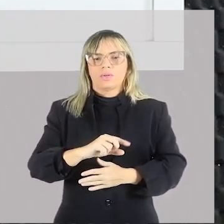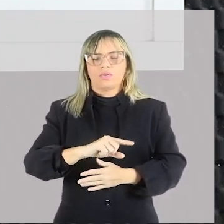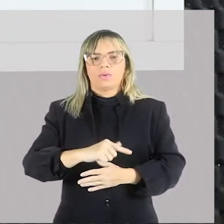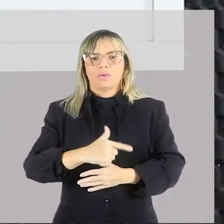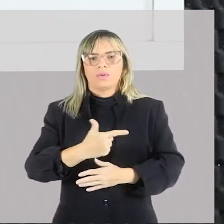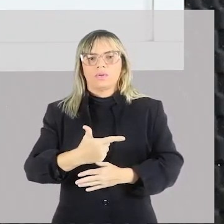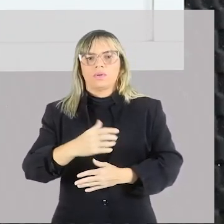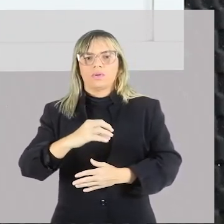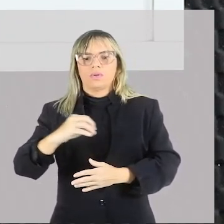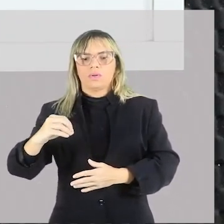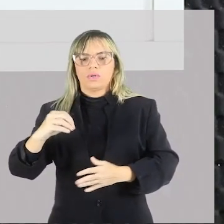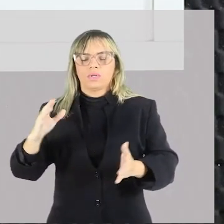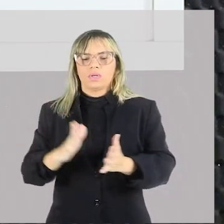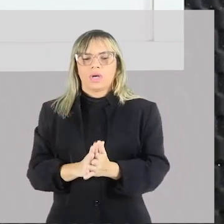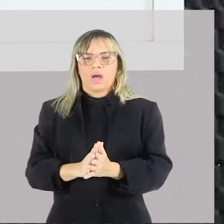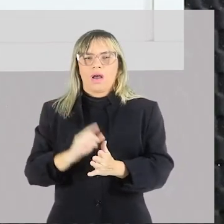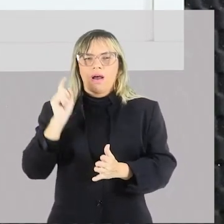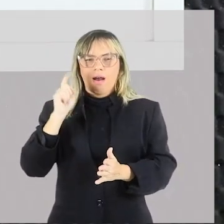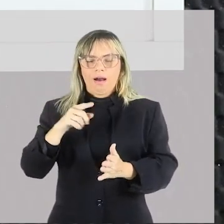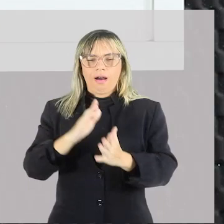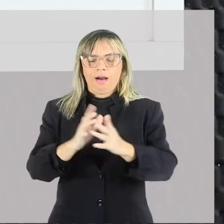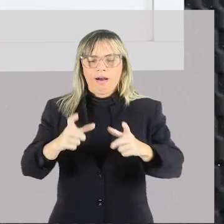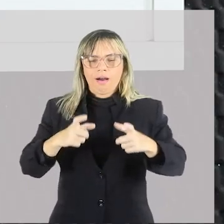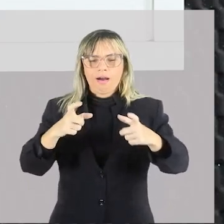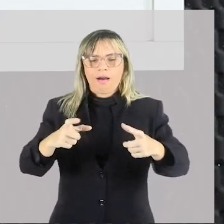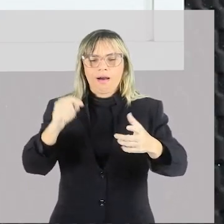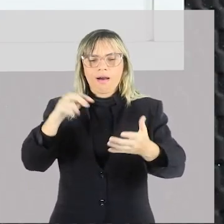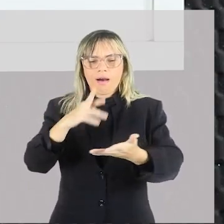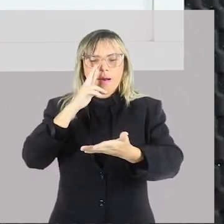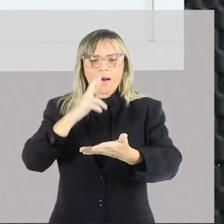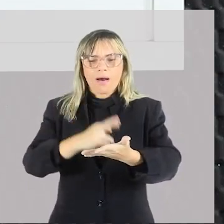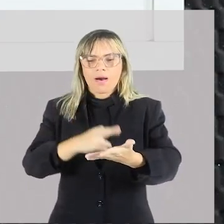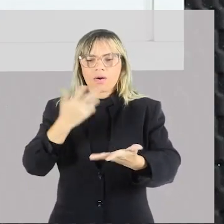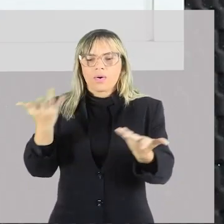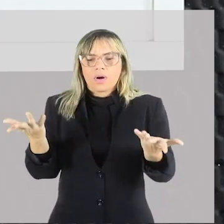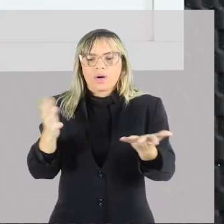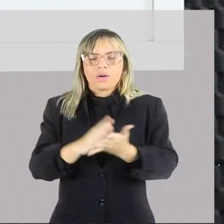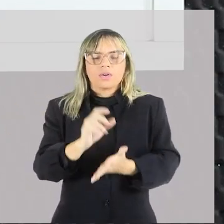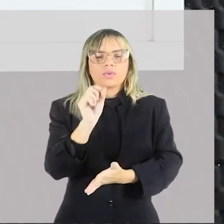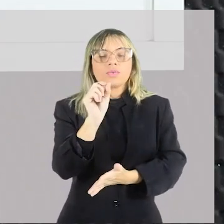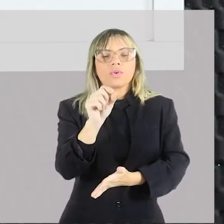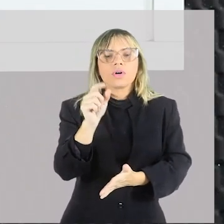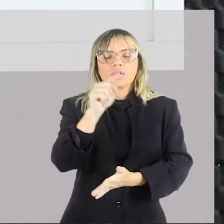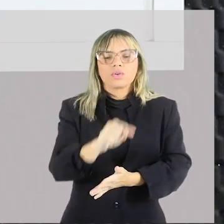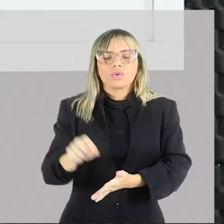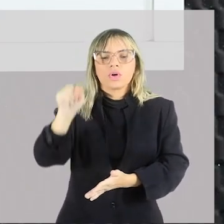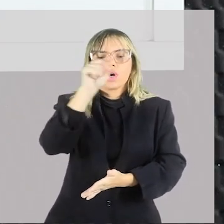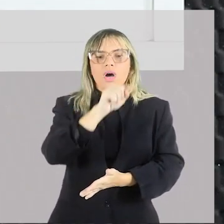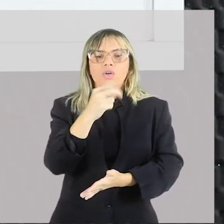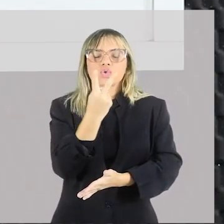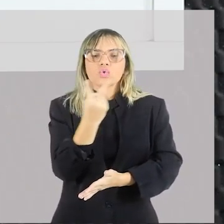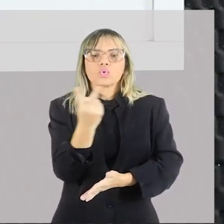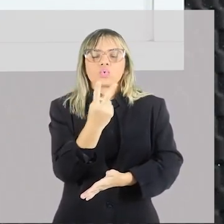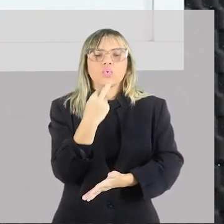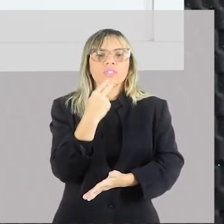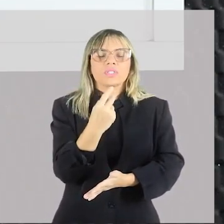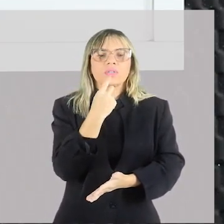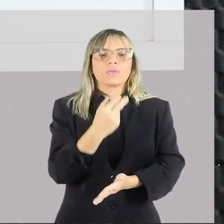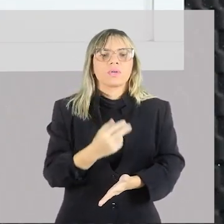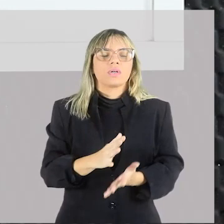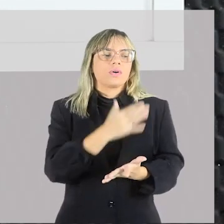agora desvendar tudo né quant qu falam os dois 200 pessoas falam os